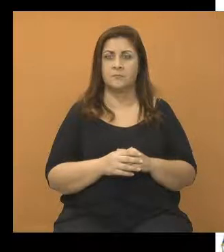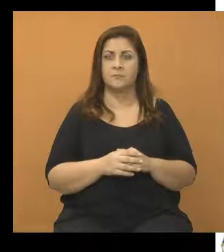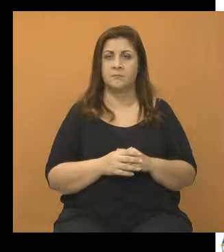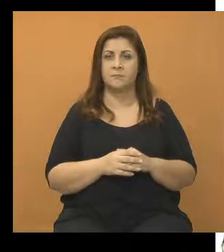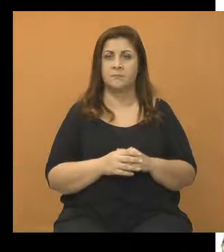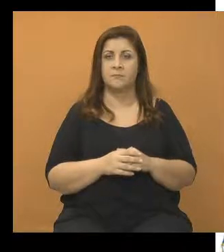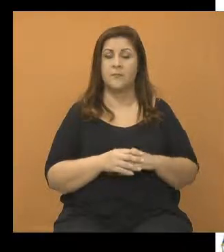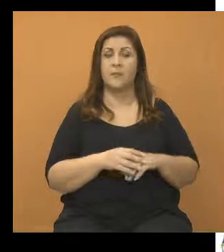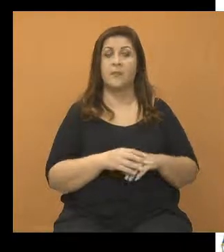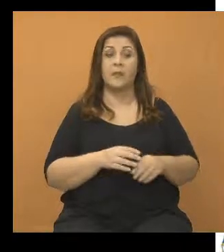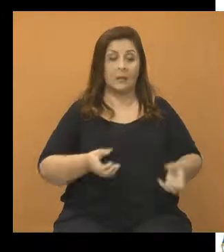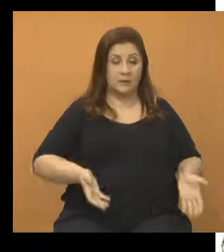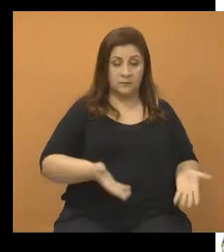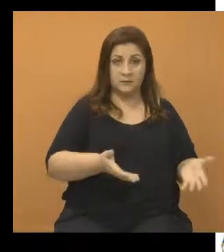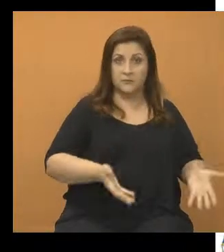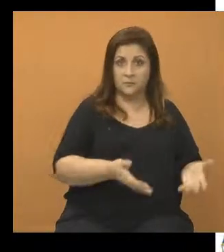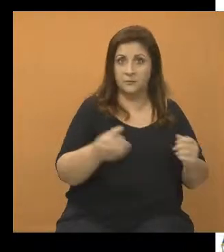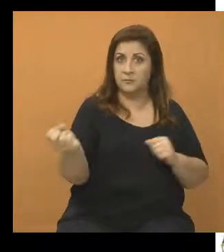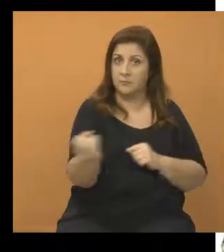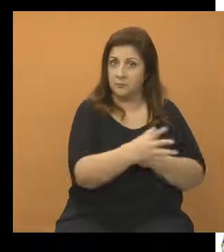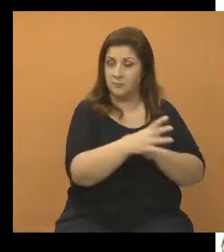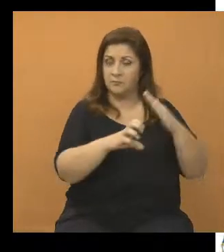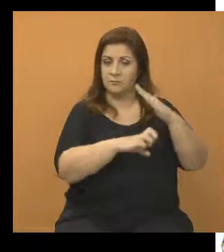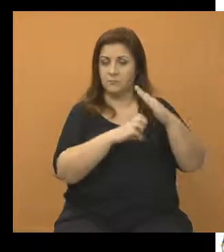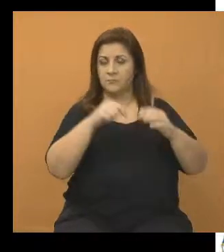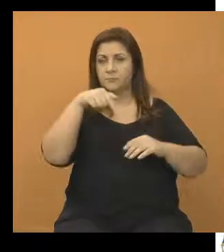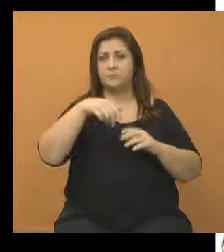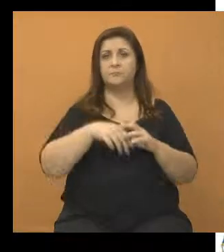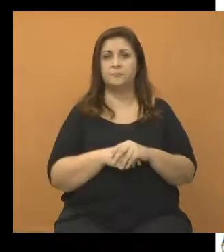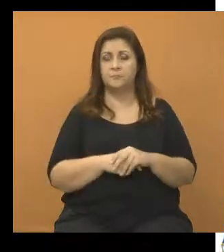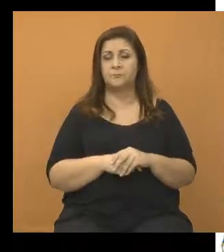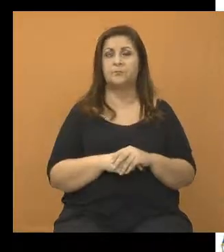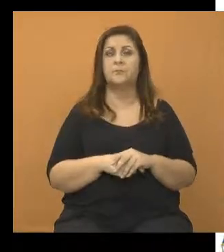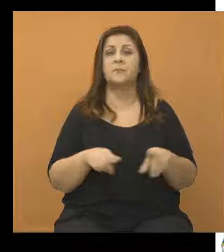a novos investimentos para o município, fomento de projetos